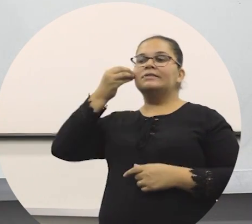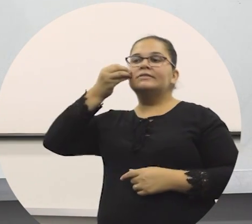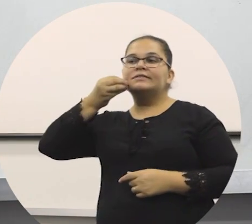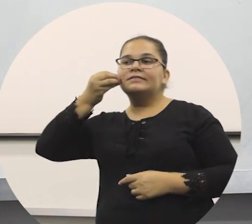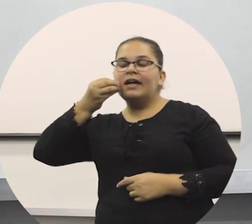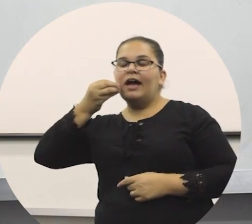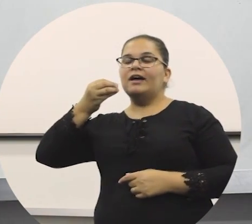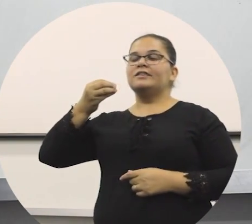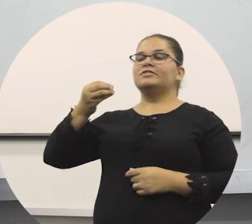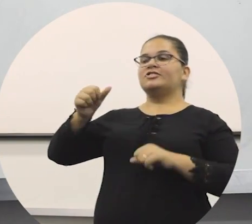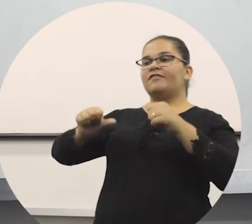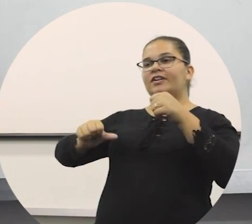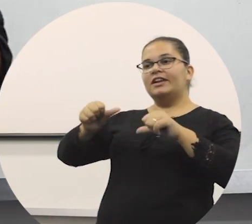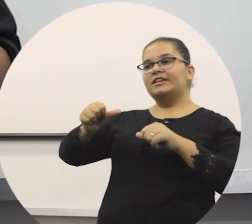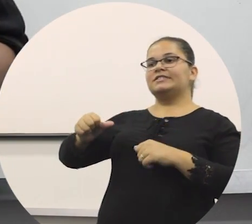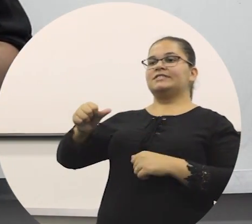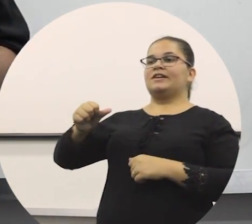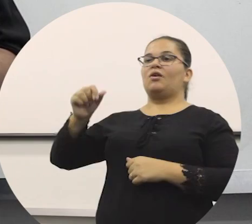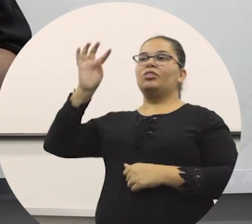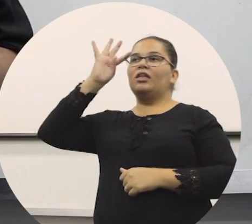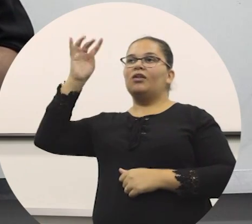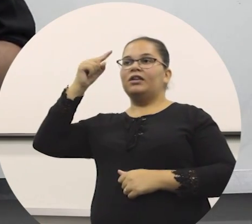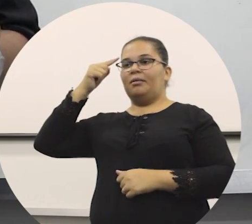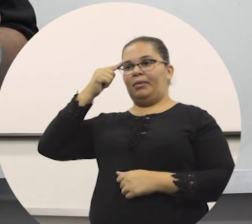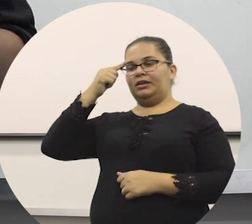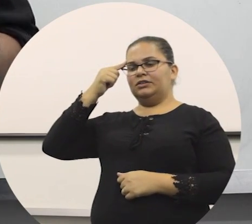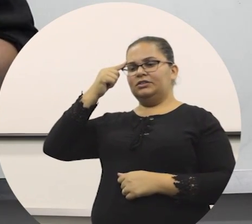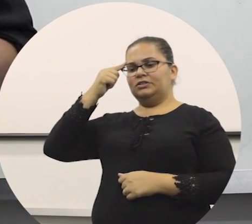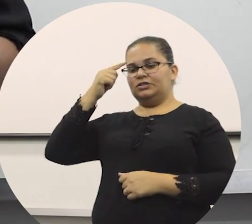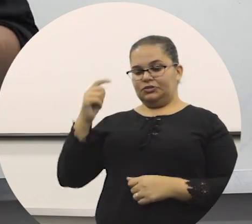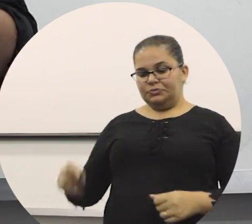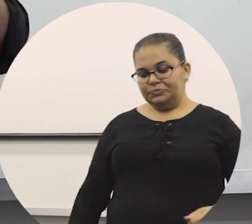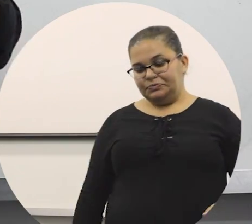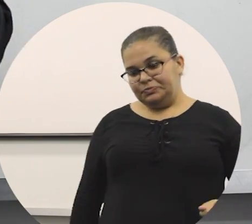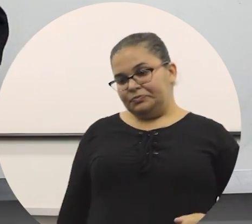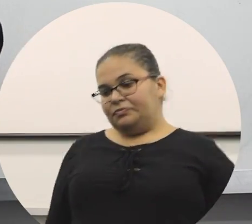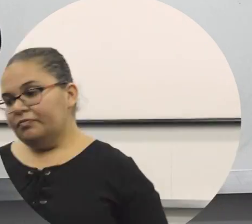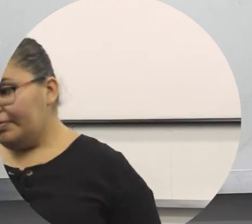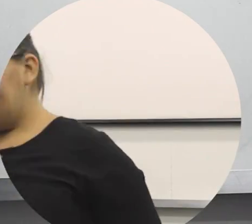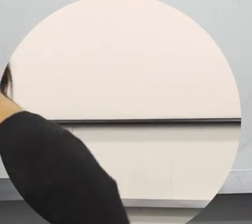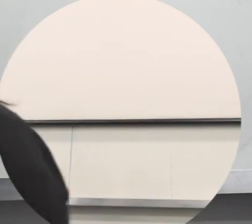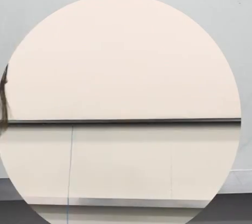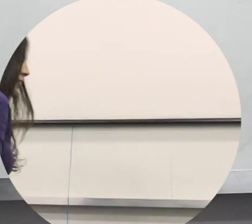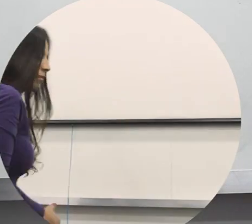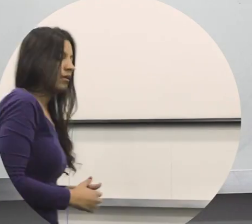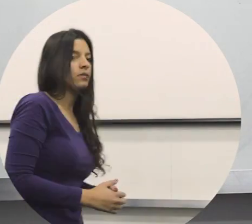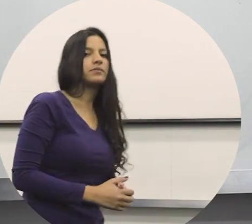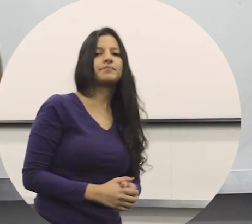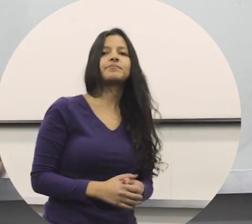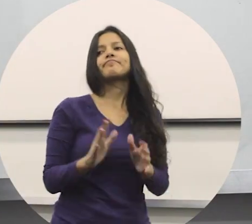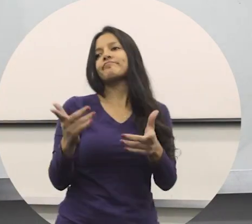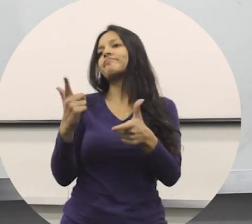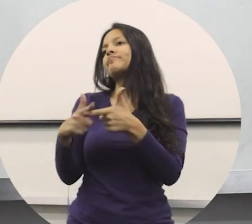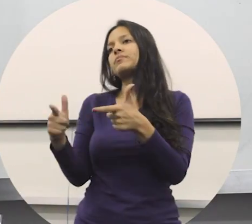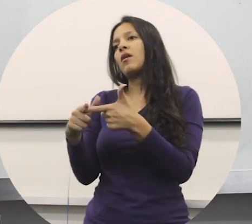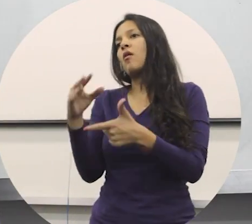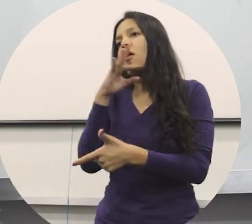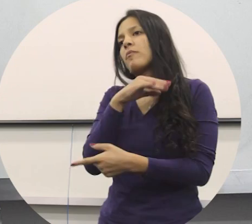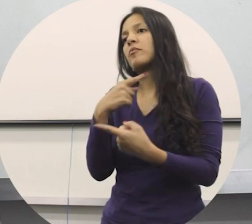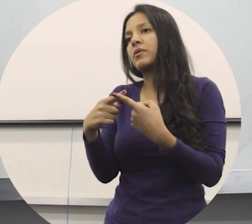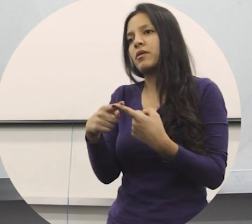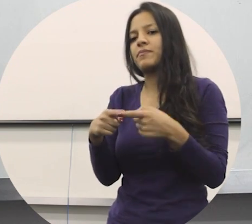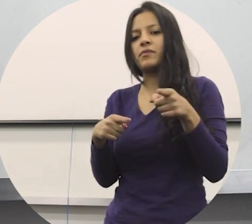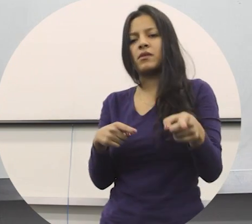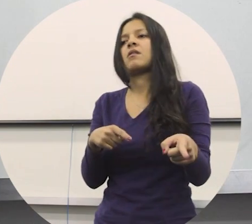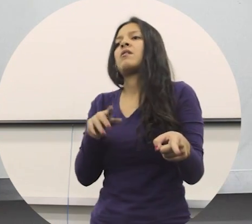Olha só, eu acabo atribuindo ali, por quê? Mas de fato, eu estou testando ela numa língua que ela não tem acesso, por mais